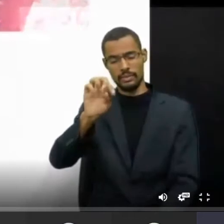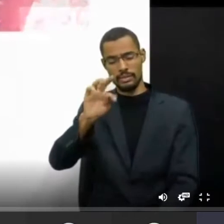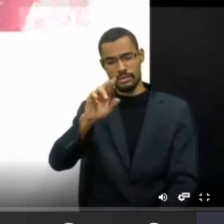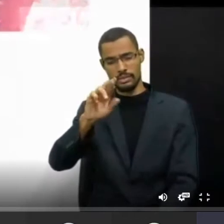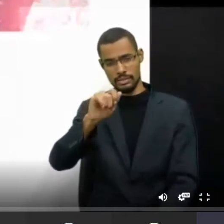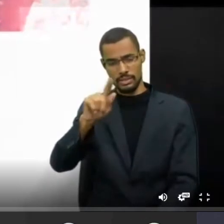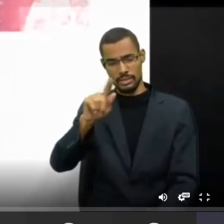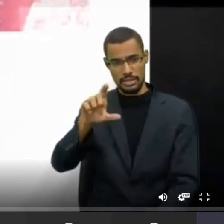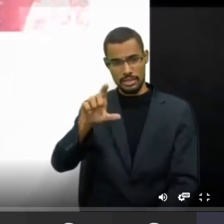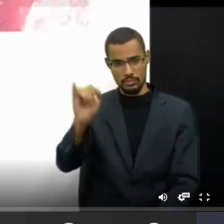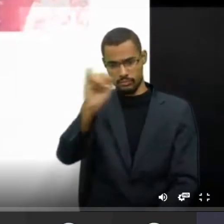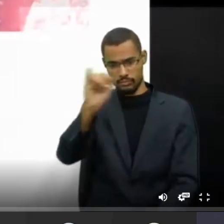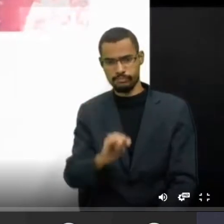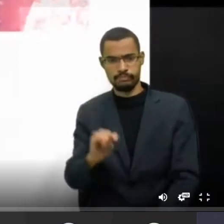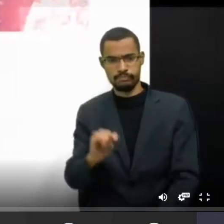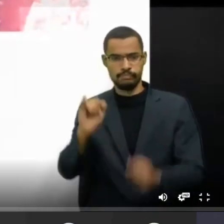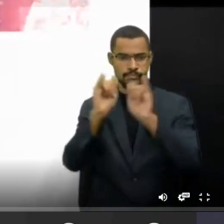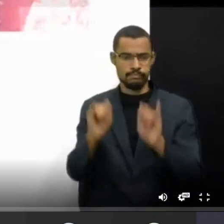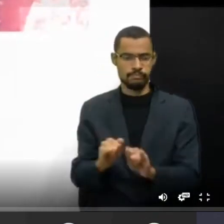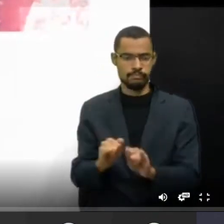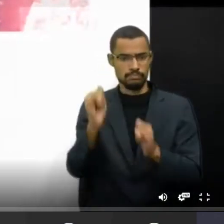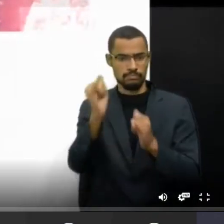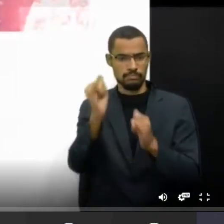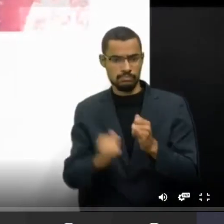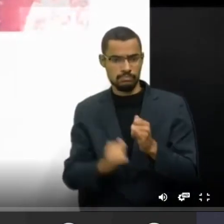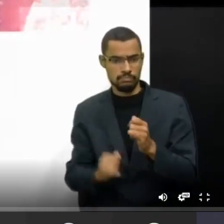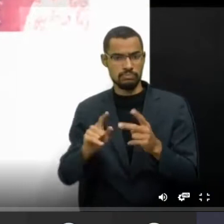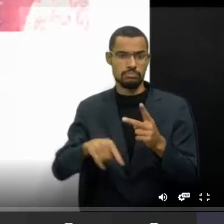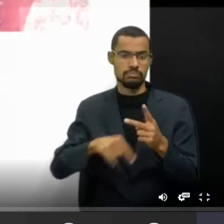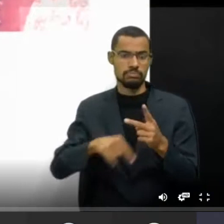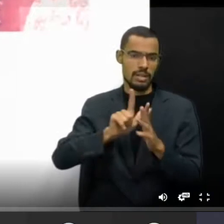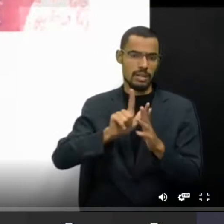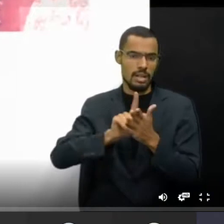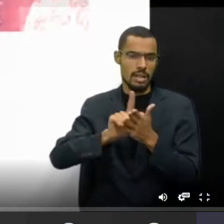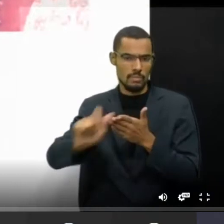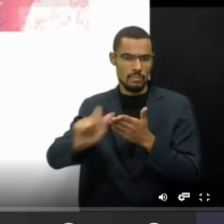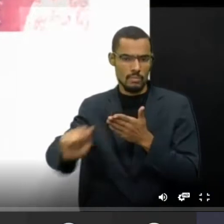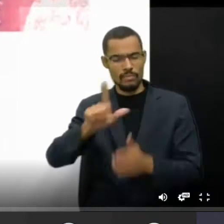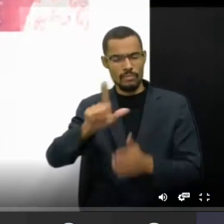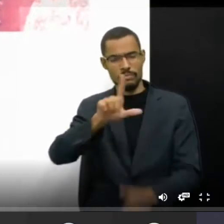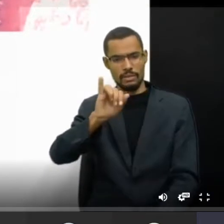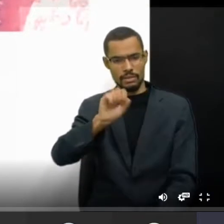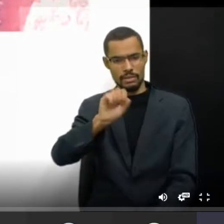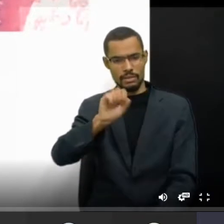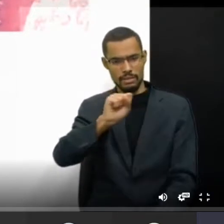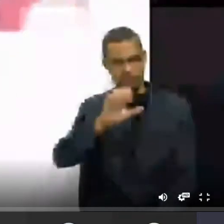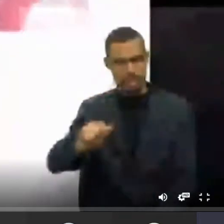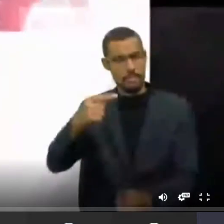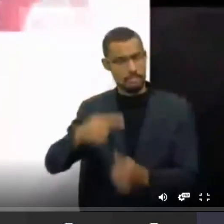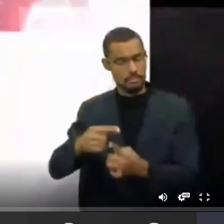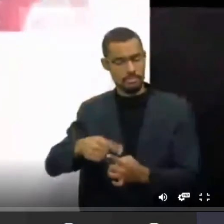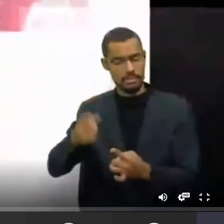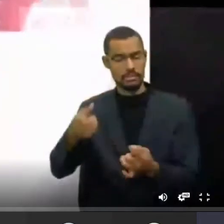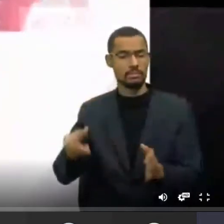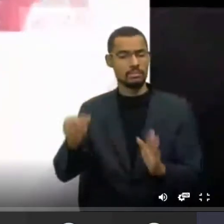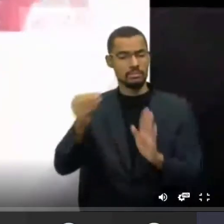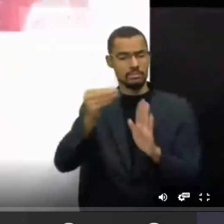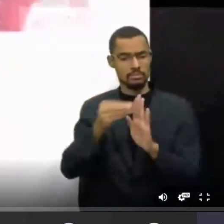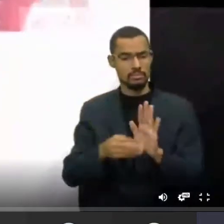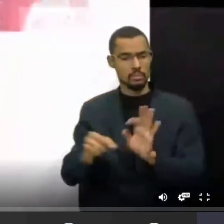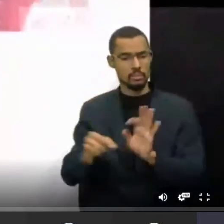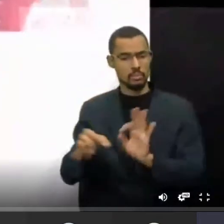estriado, então uma região de musculatura estriada e musculatura lisa, então que também se justapõe, se contrapõe,